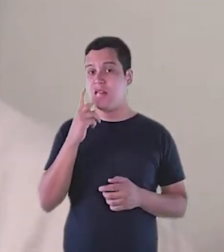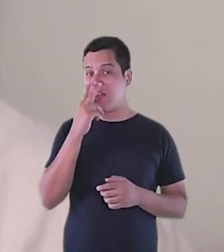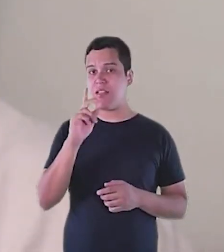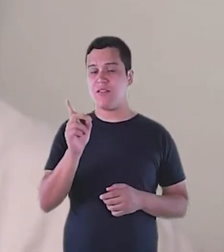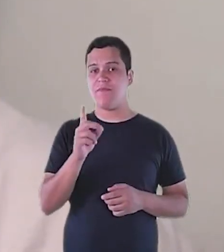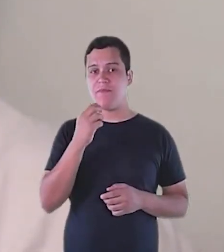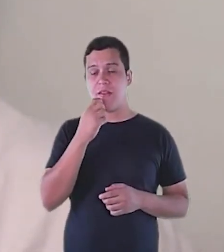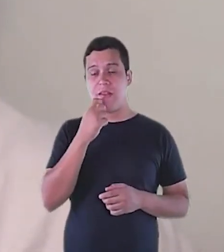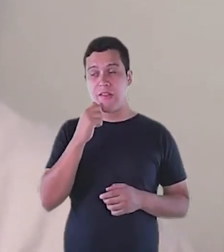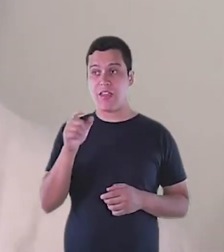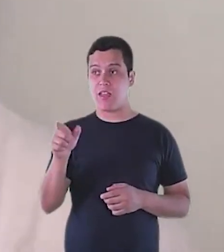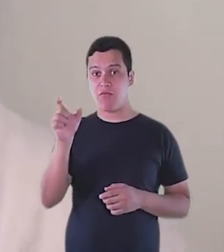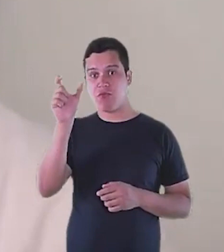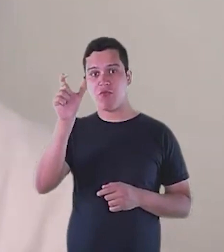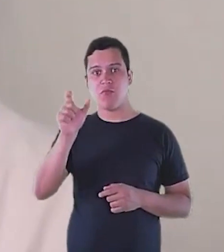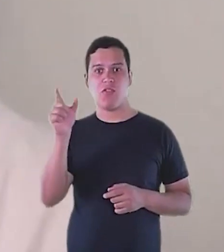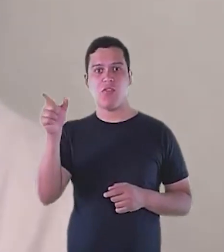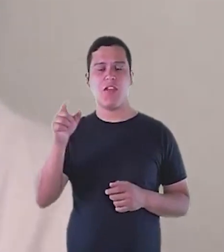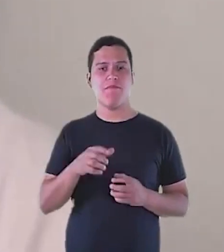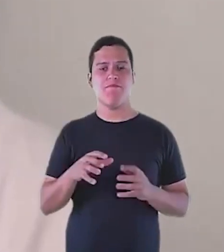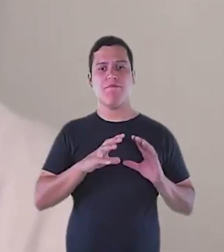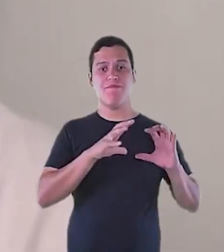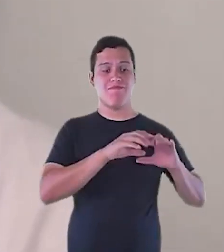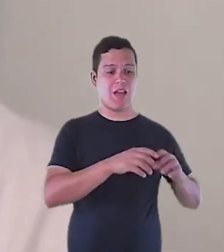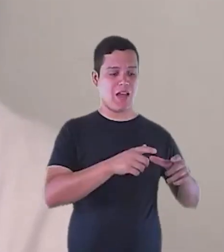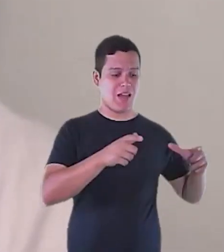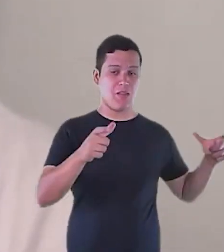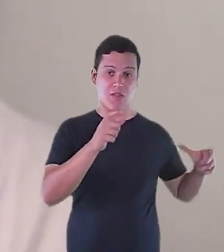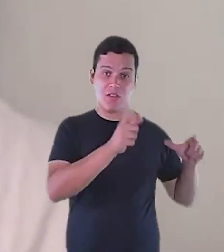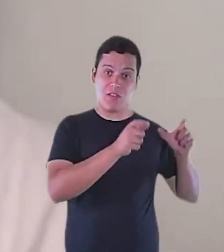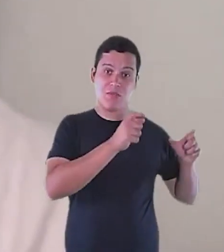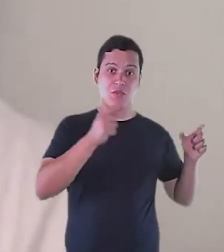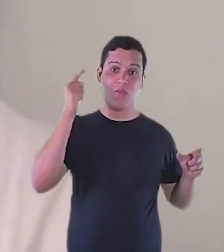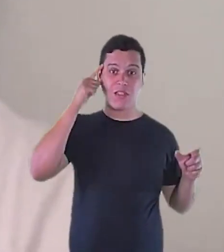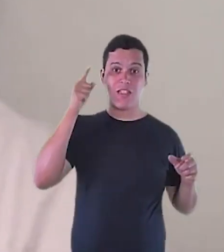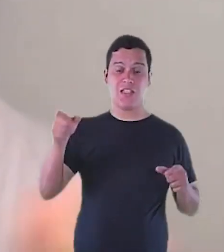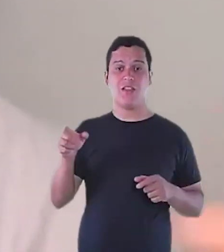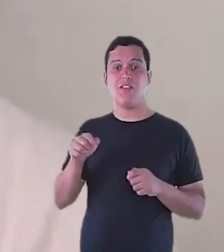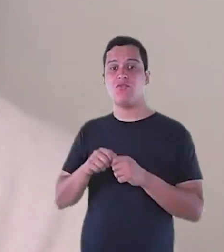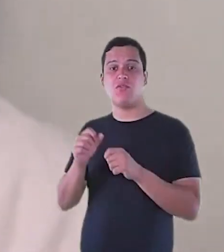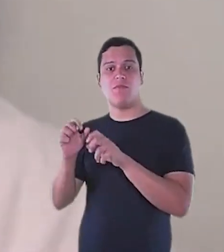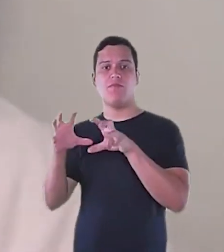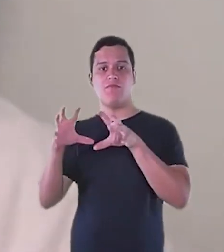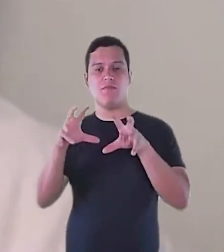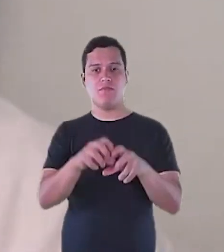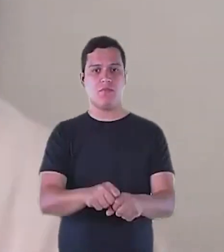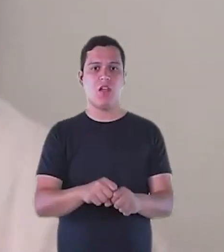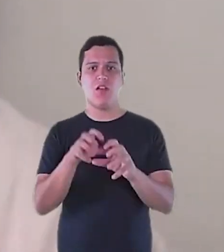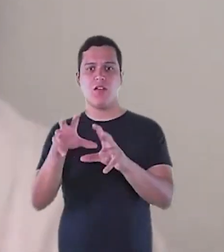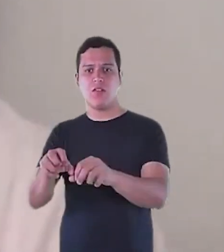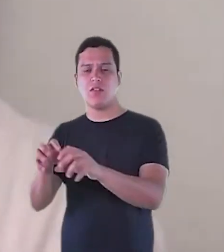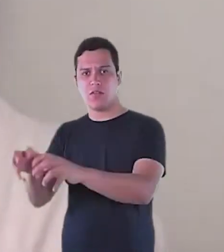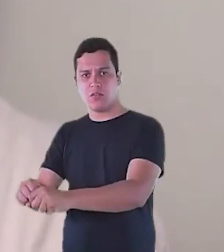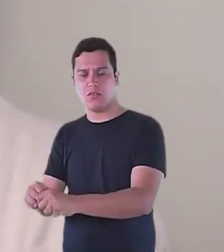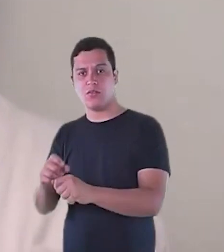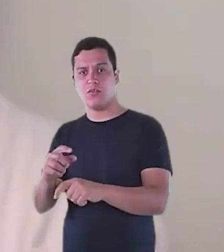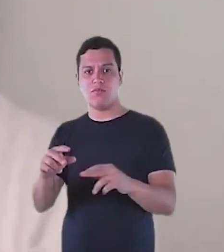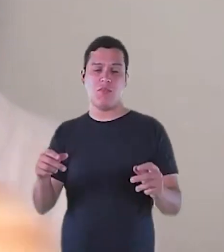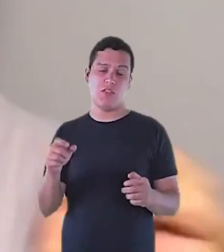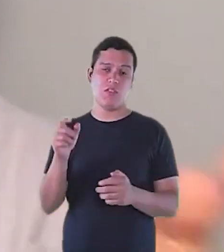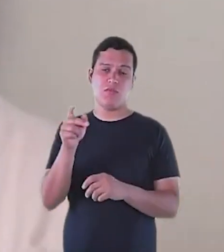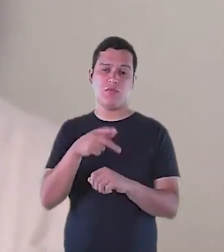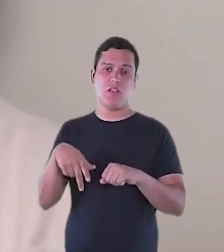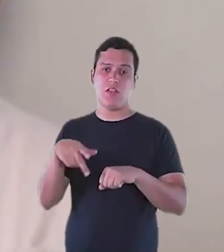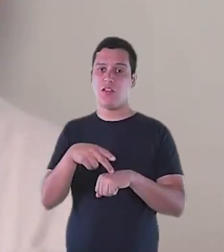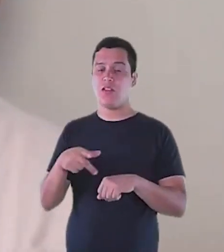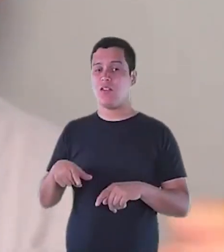mundo, da criação dessa primeira grande aldeia global, né, que foram os chamados descobrimentos portugueses.